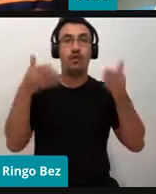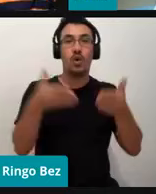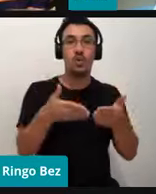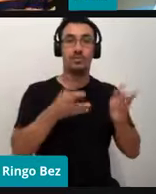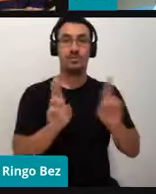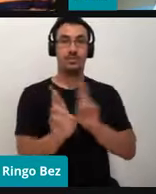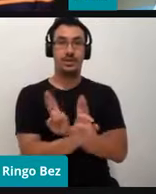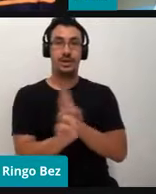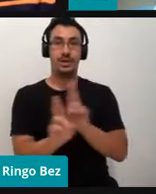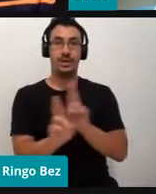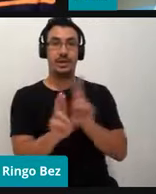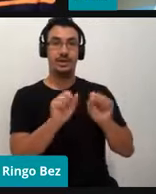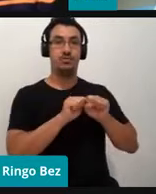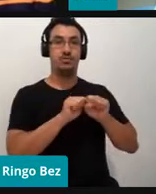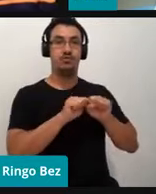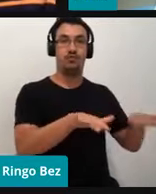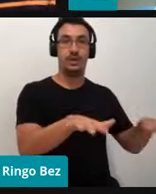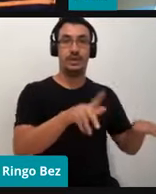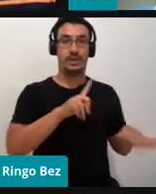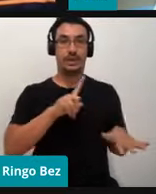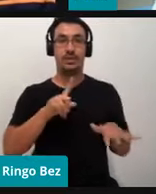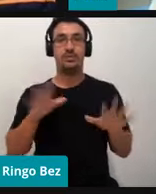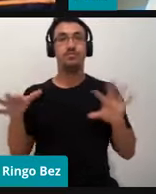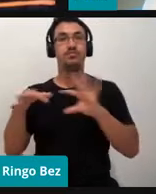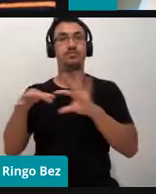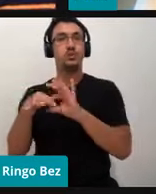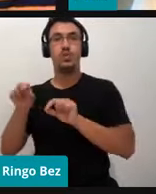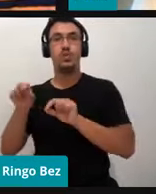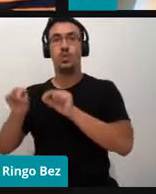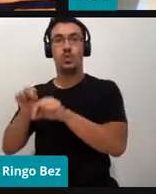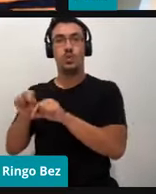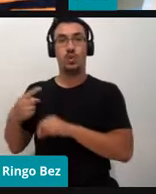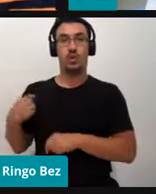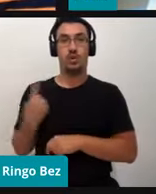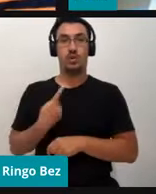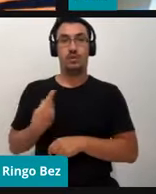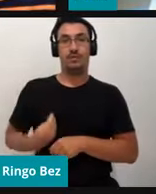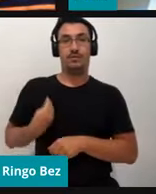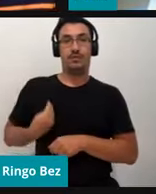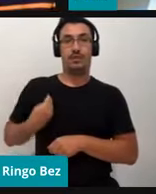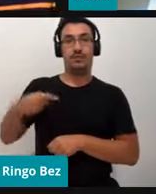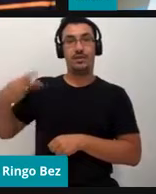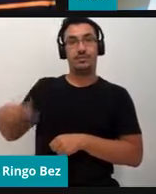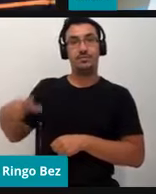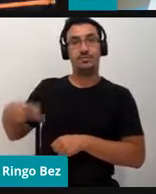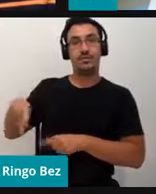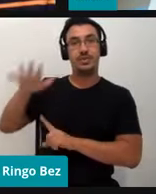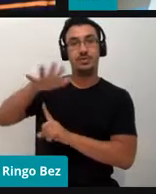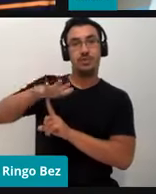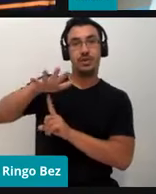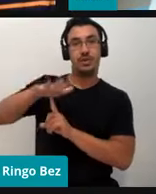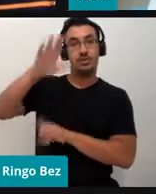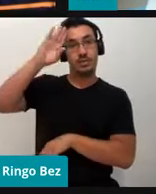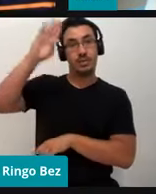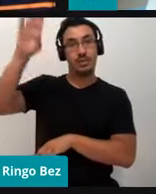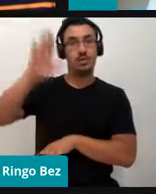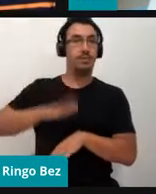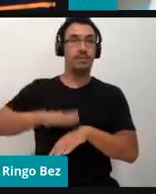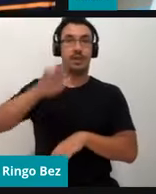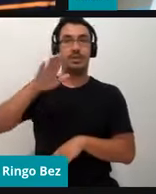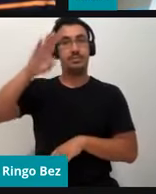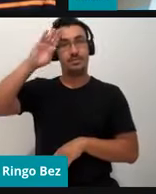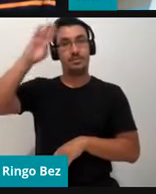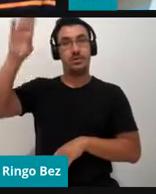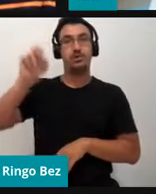esta pandemia tem com o que nós estamos vivendo hoje no estado do Paraná, principalmente, mas em todo o sul do Brasil e em grande parte